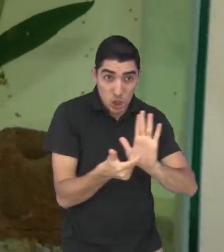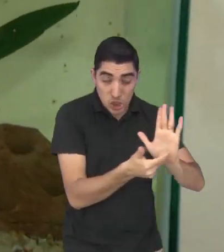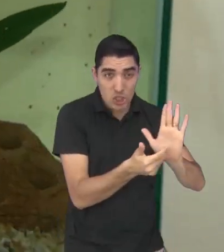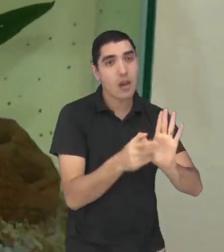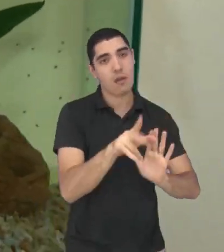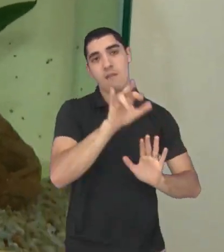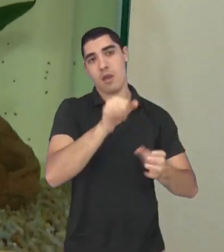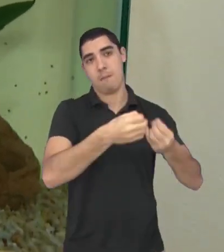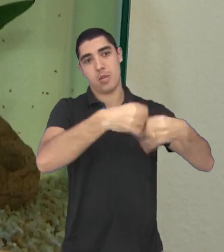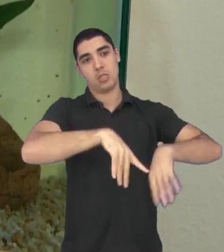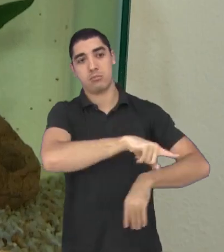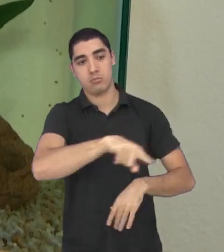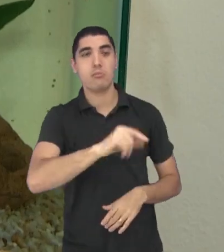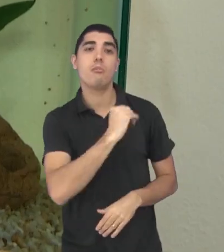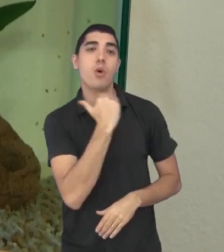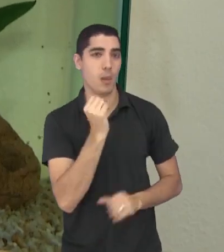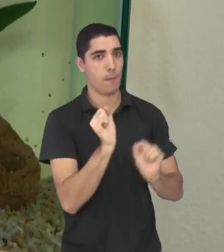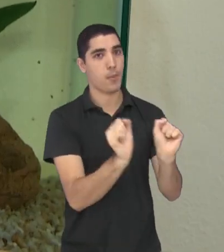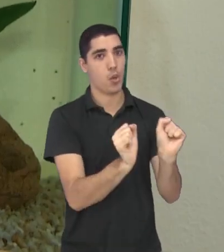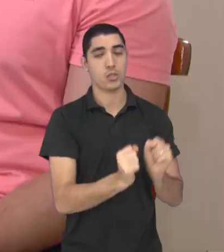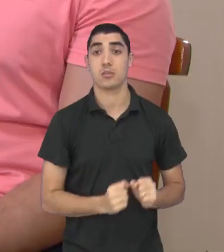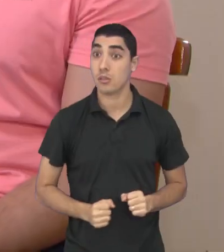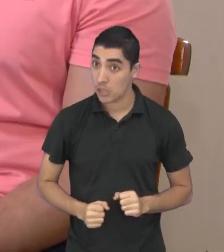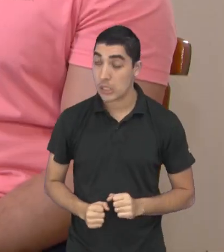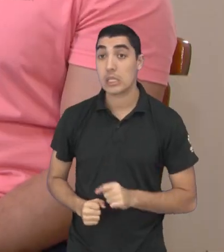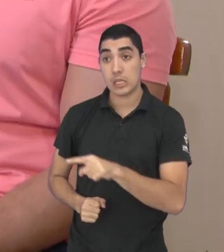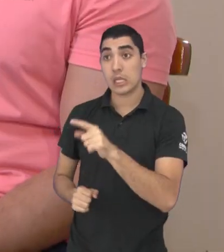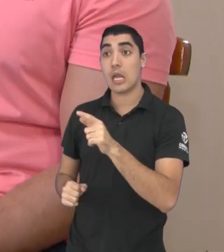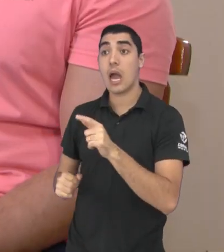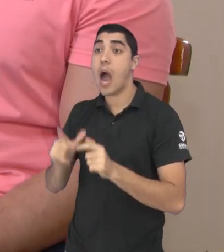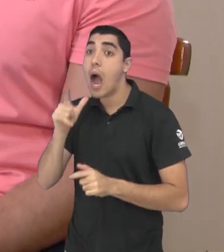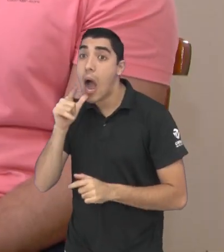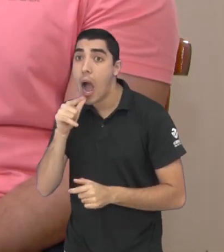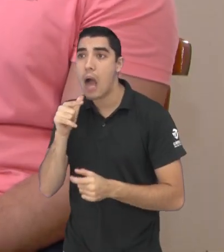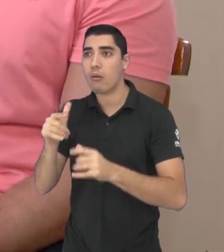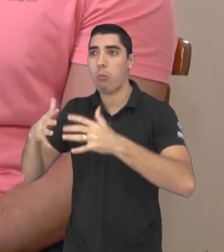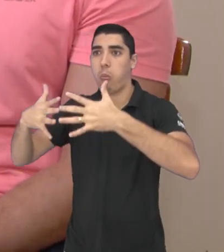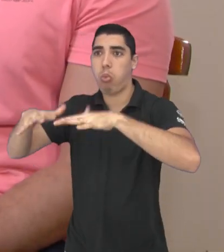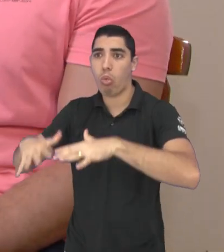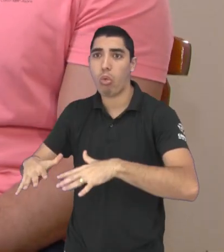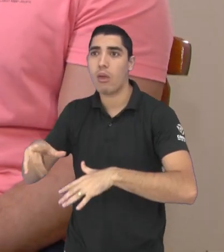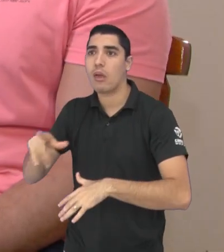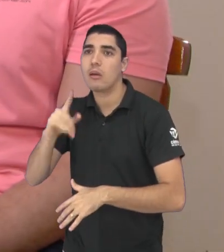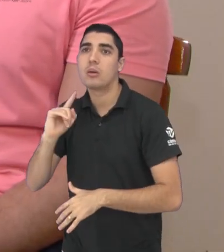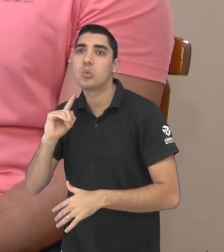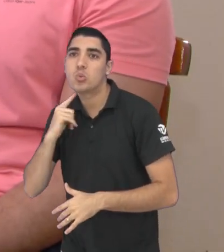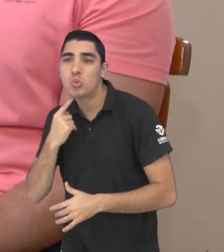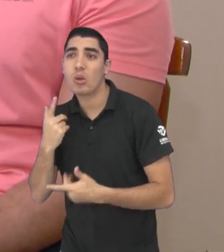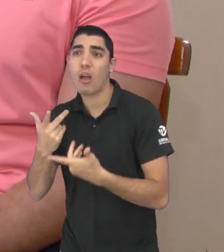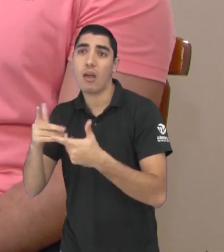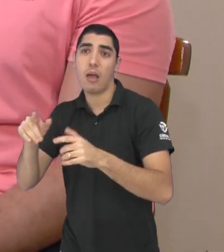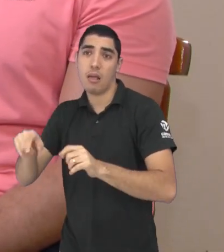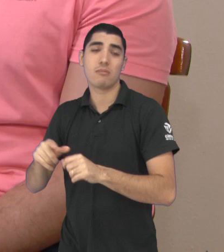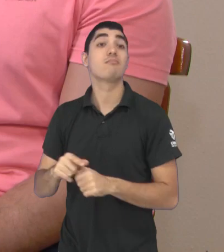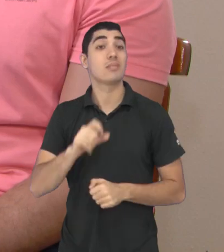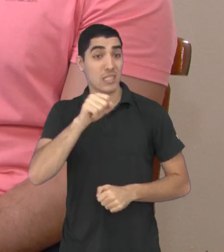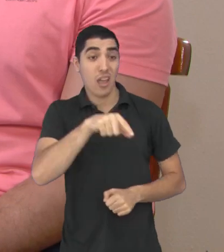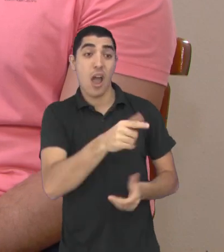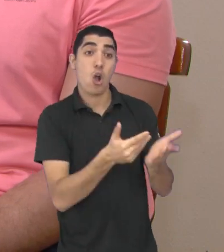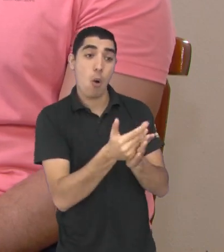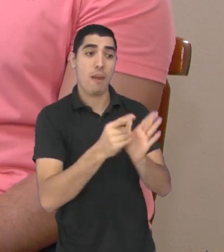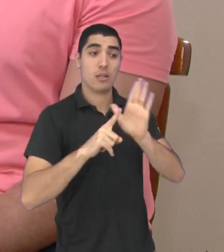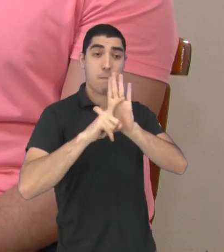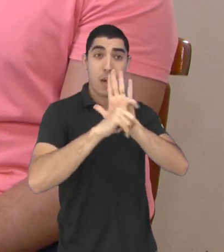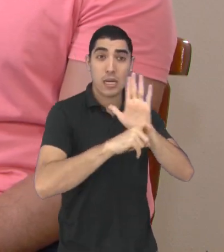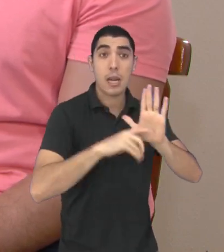que eles têm ali, você vai prejudicar eles. Vai desestabilizar a qualidade da água. Exatamente, e o ambiente que eles vivem. Isso, aí cria